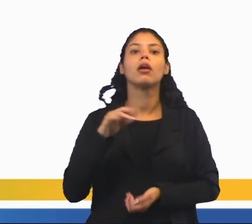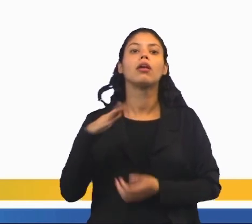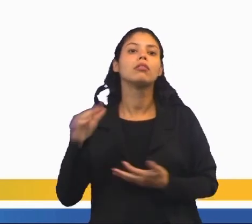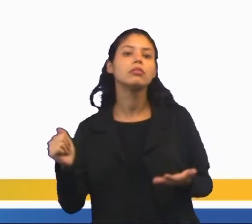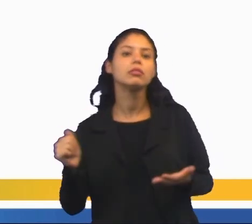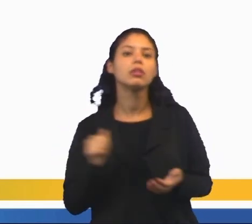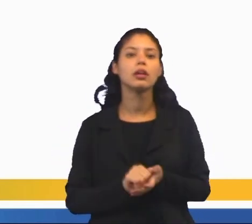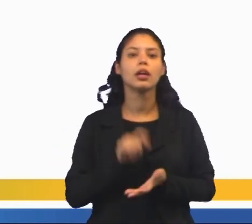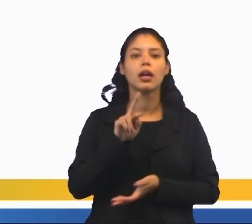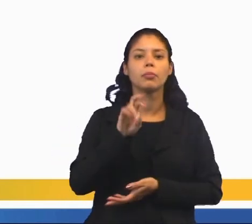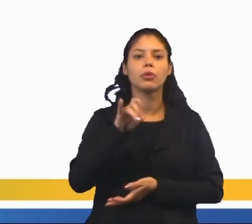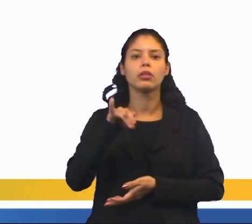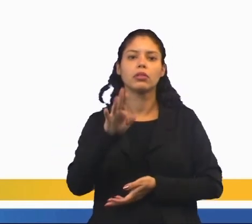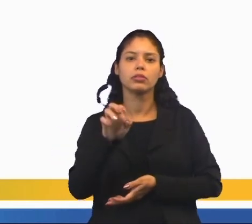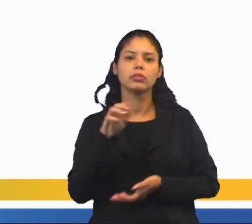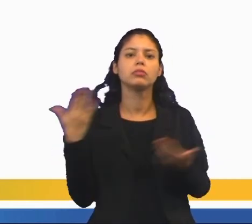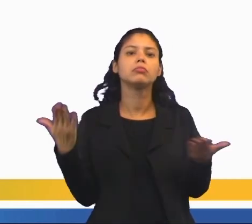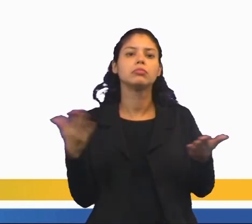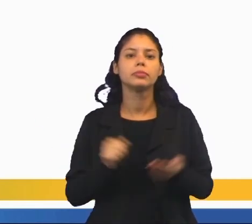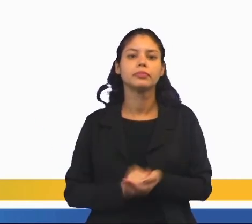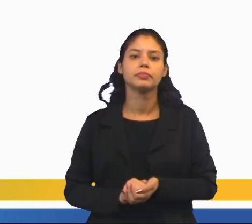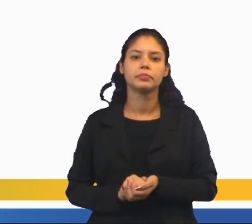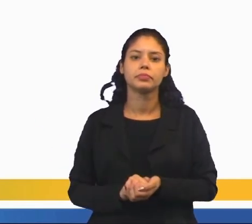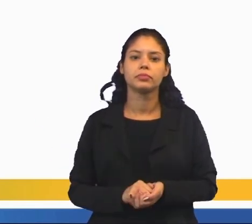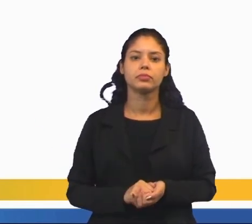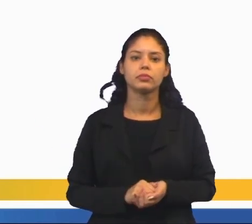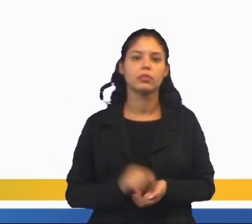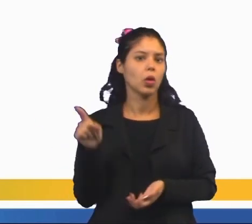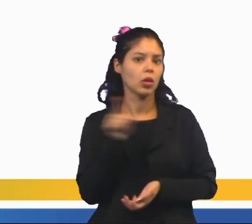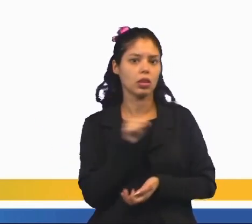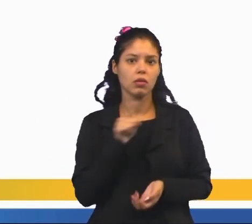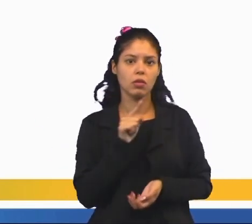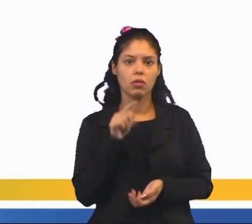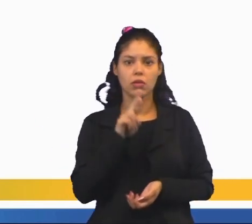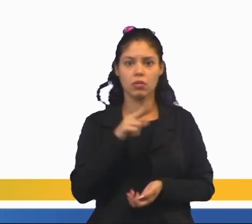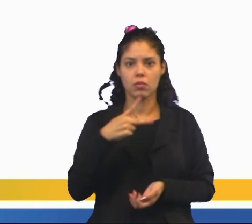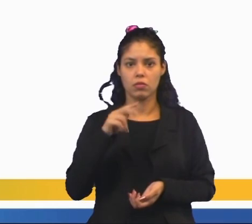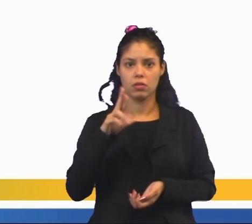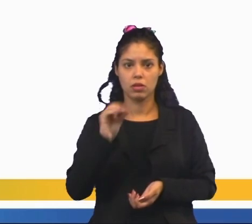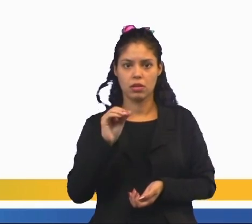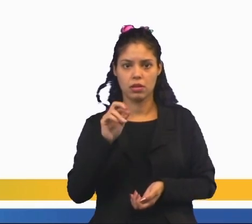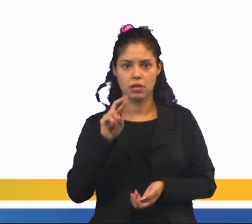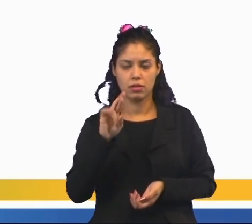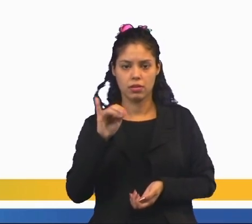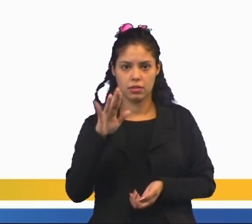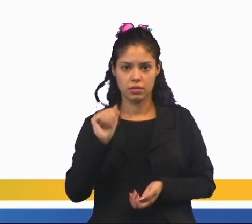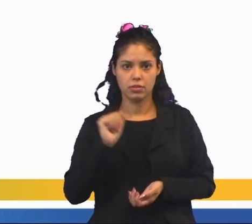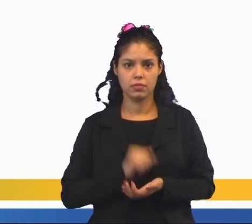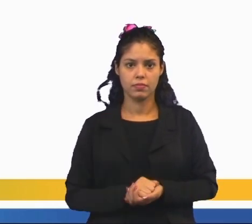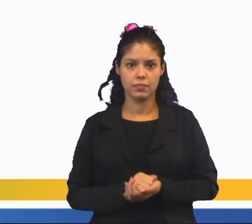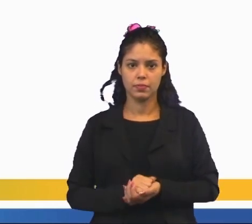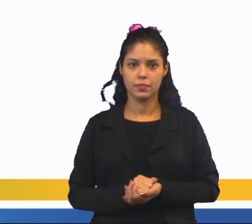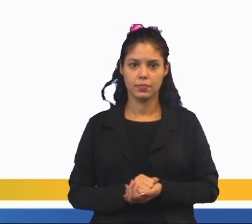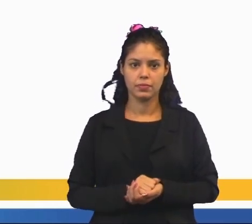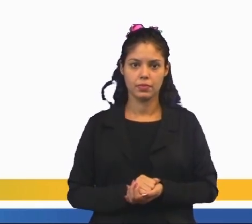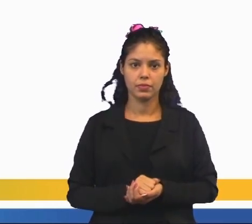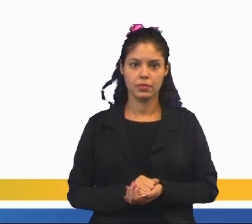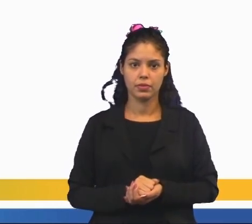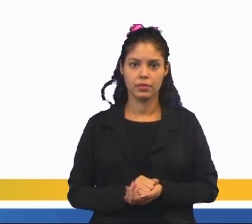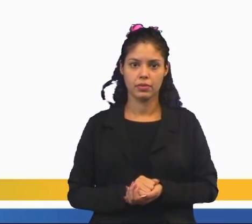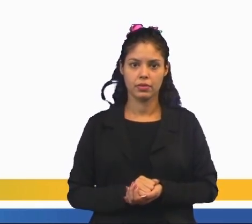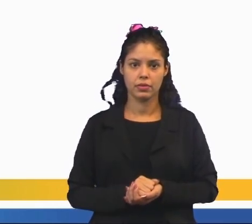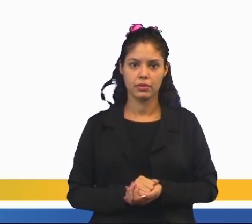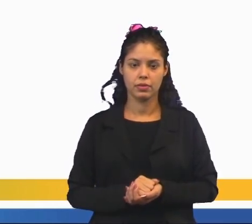uma porcaria repugnante? Não diz que é não diz que é